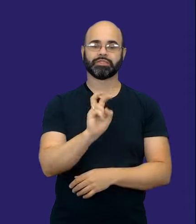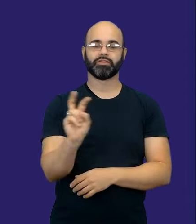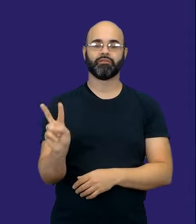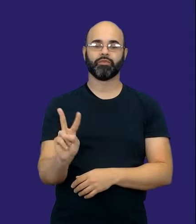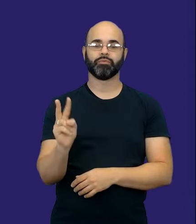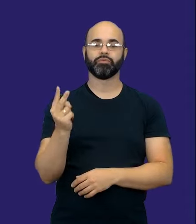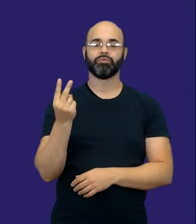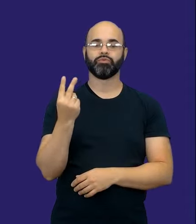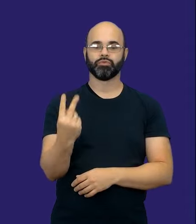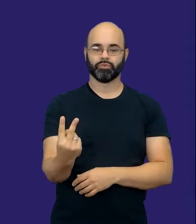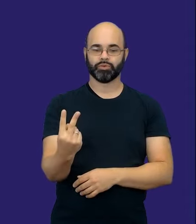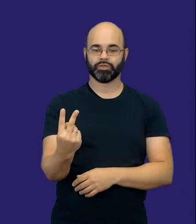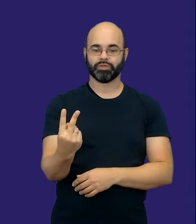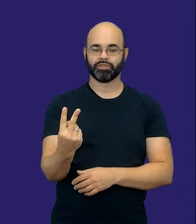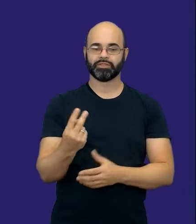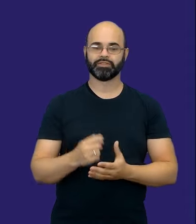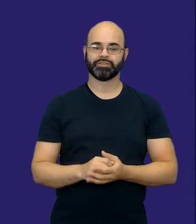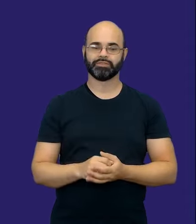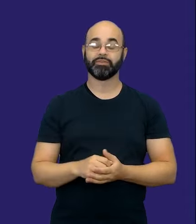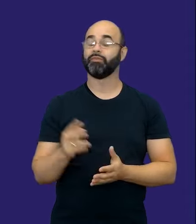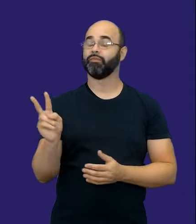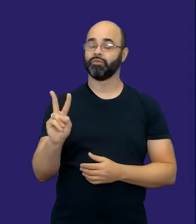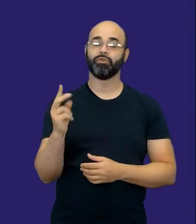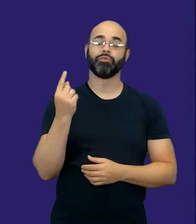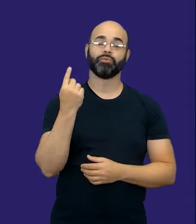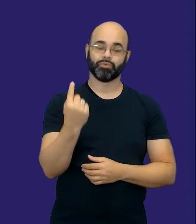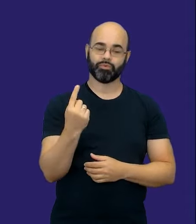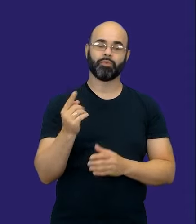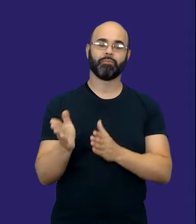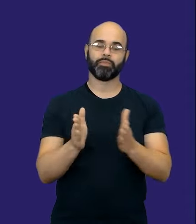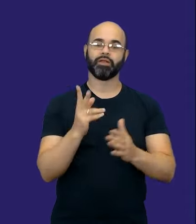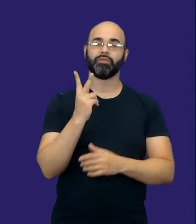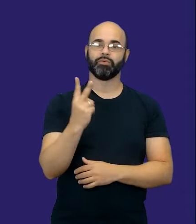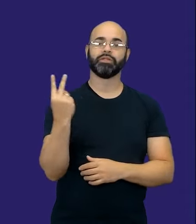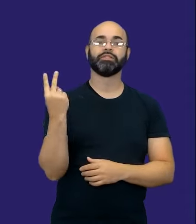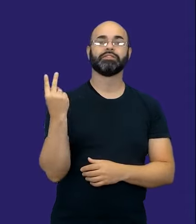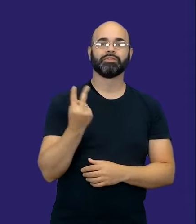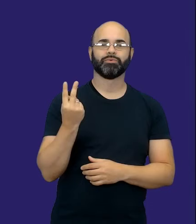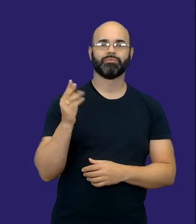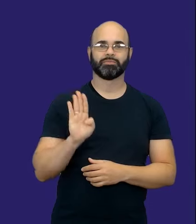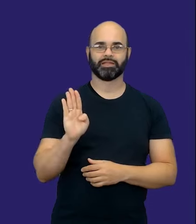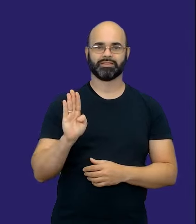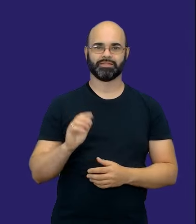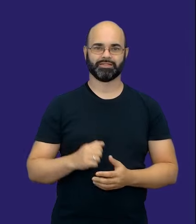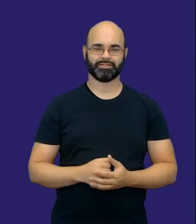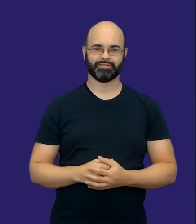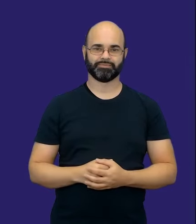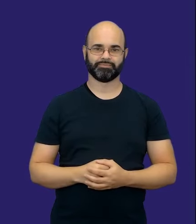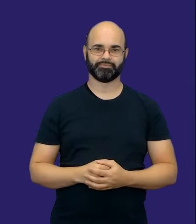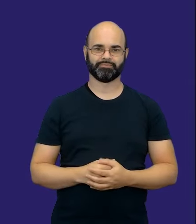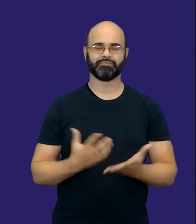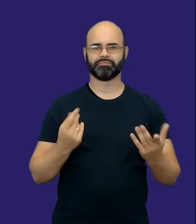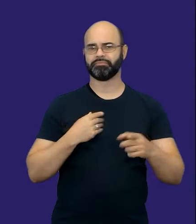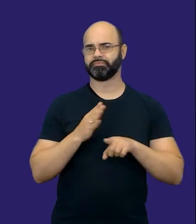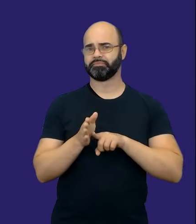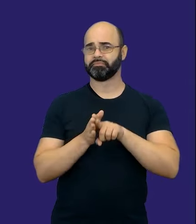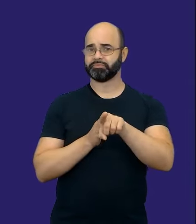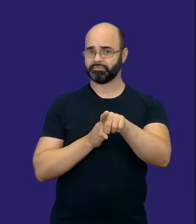2, volume 1, parte 2 do segundo trimestre. Eu vou fazer uma